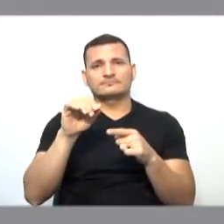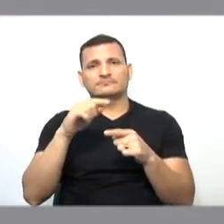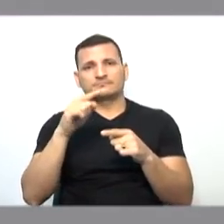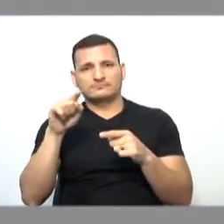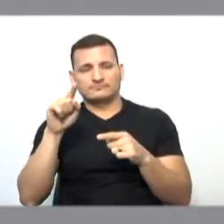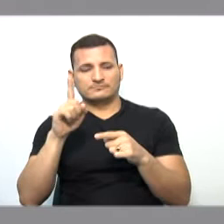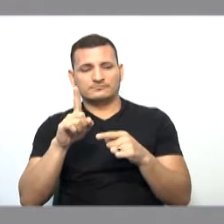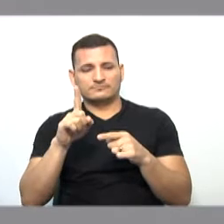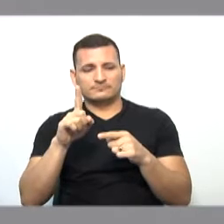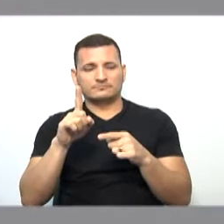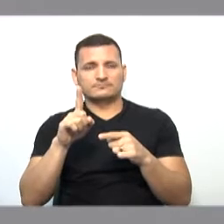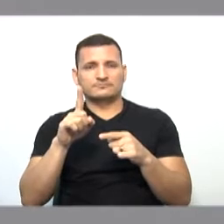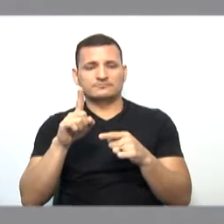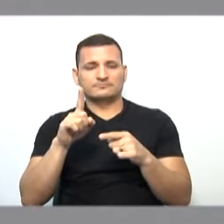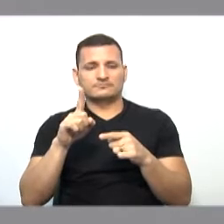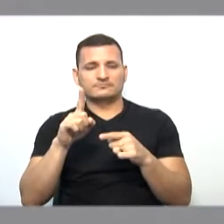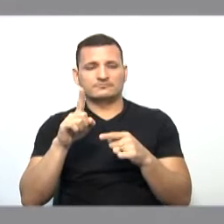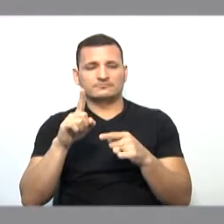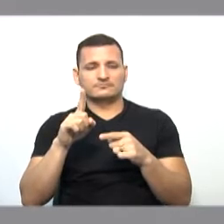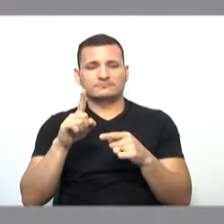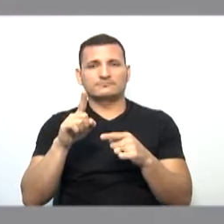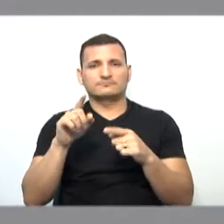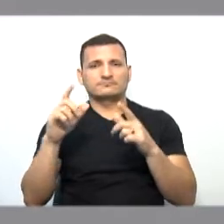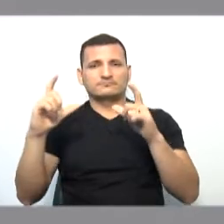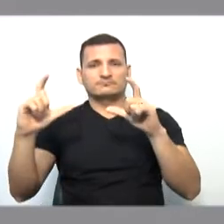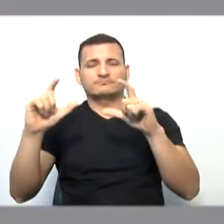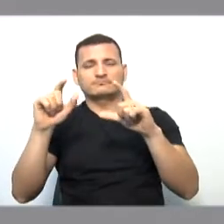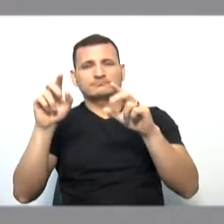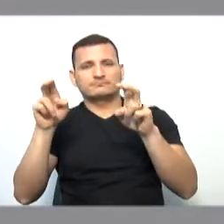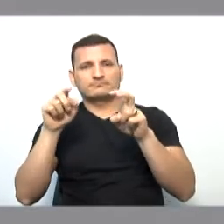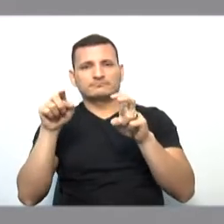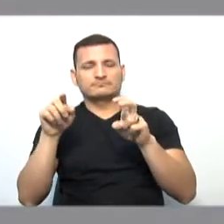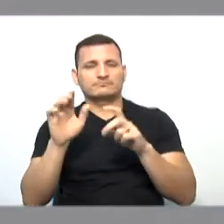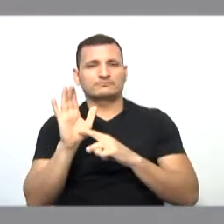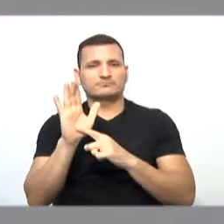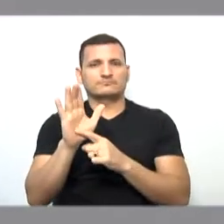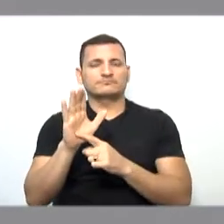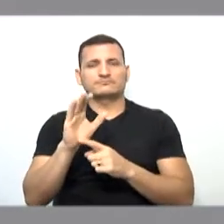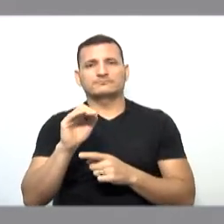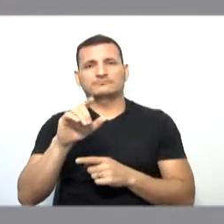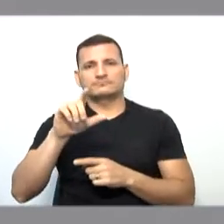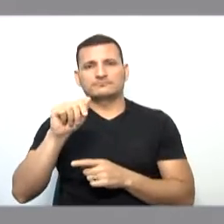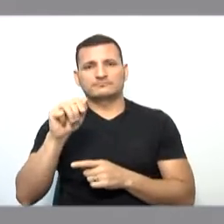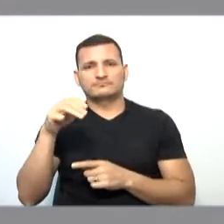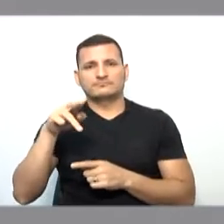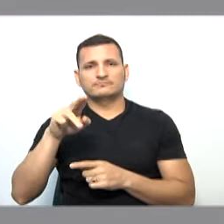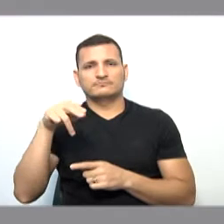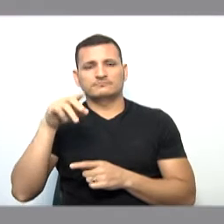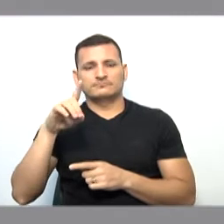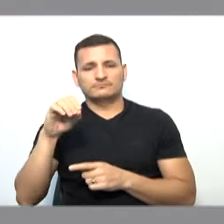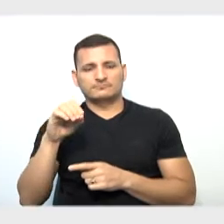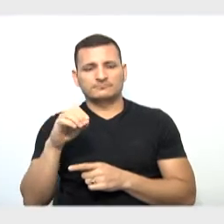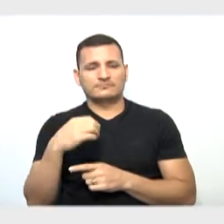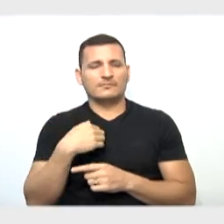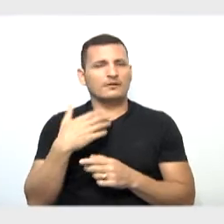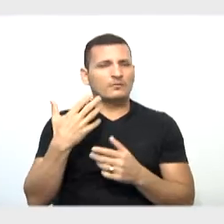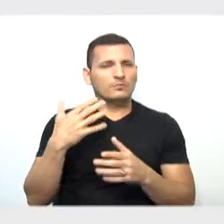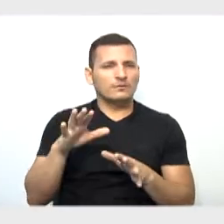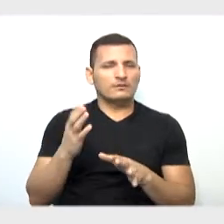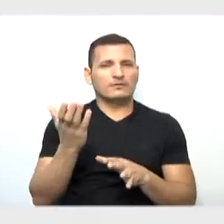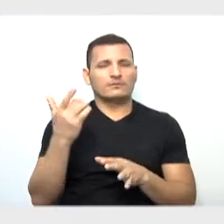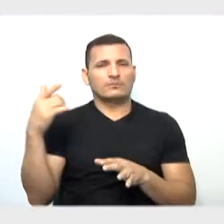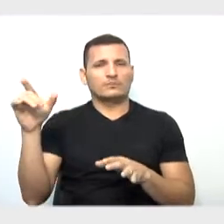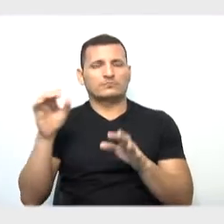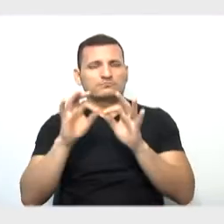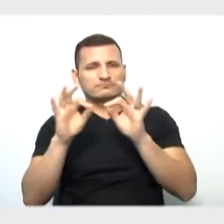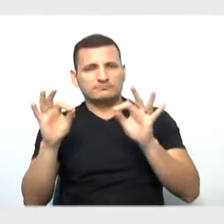em JavaScript, que dentro ele pede para chamar Olá Mundo, certo? Ah, não quero mais chamar Olá Mundo, eu quero outro